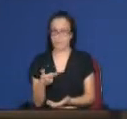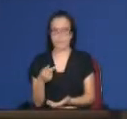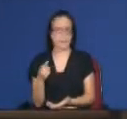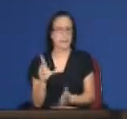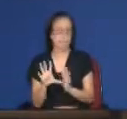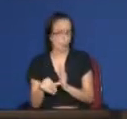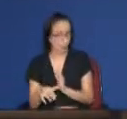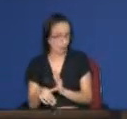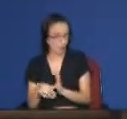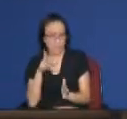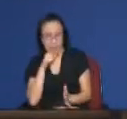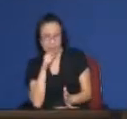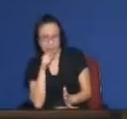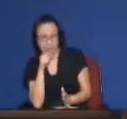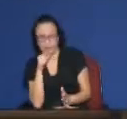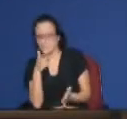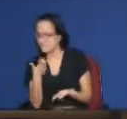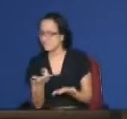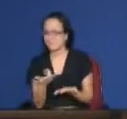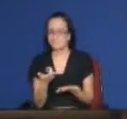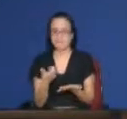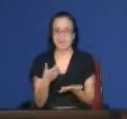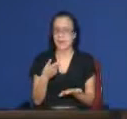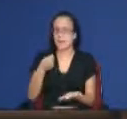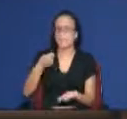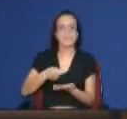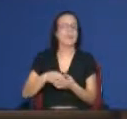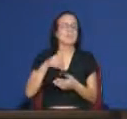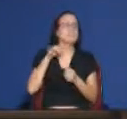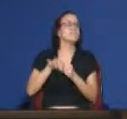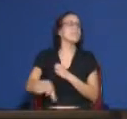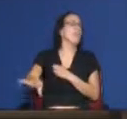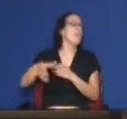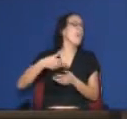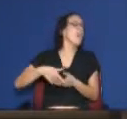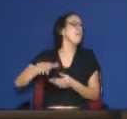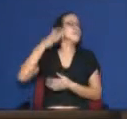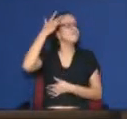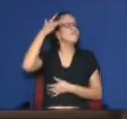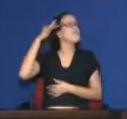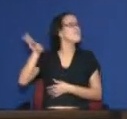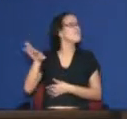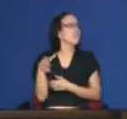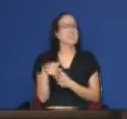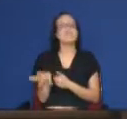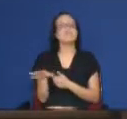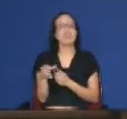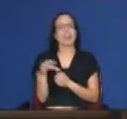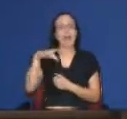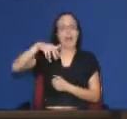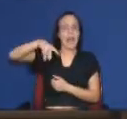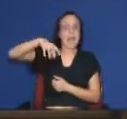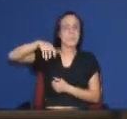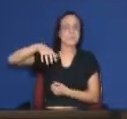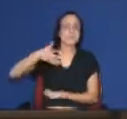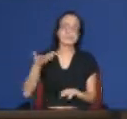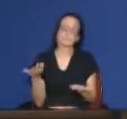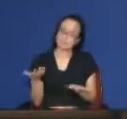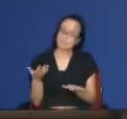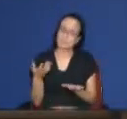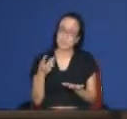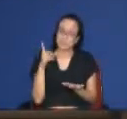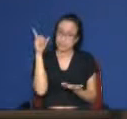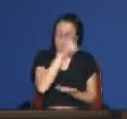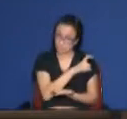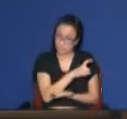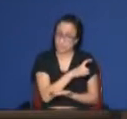uma série de outras medidas visando o consumo consciente de água. Então, com isso, a gente espera preparar as pessoas, caso a gente